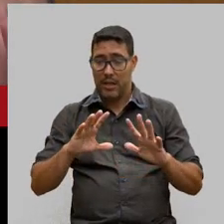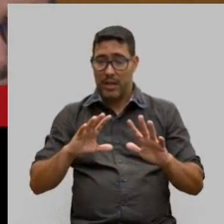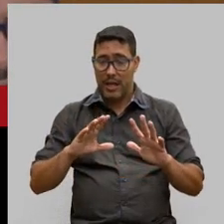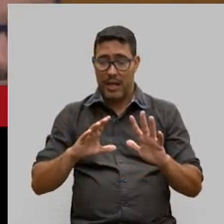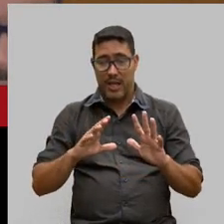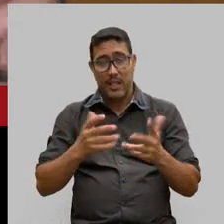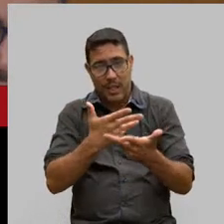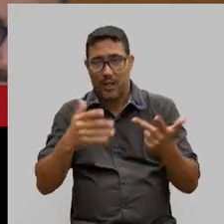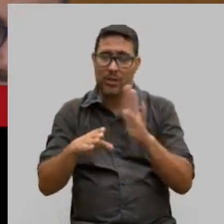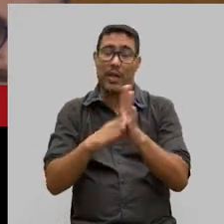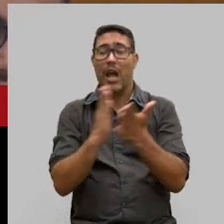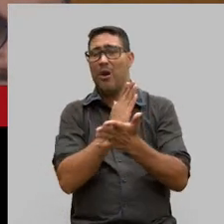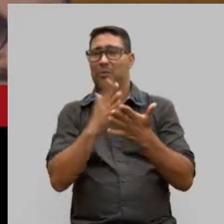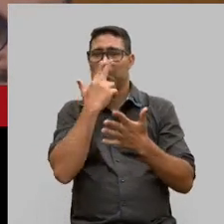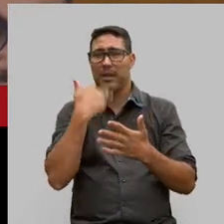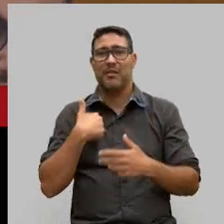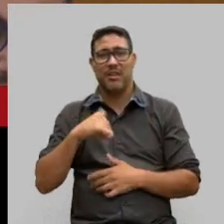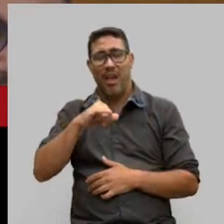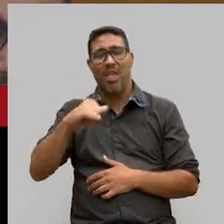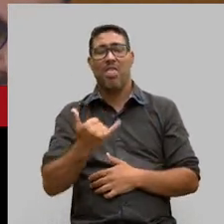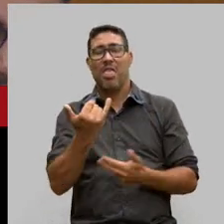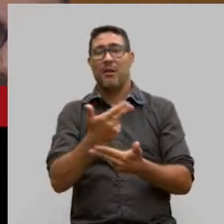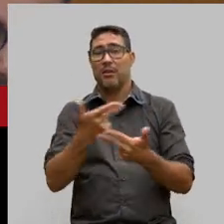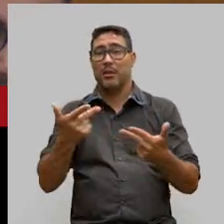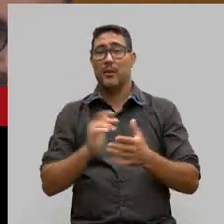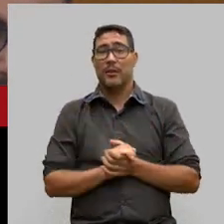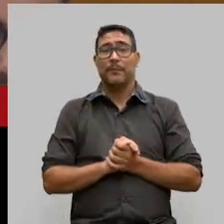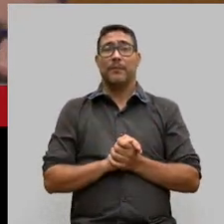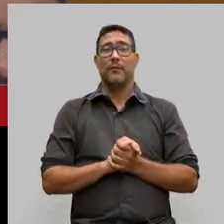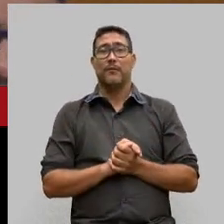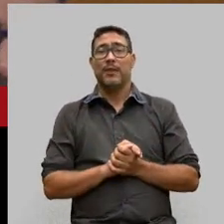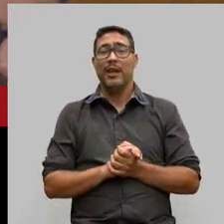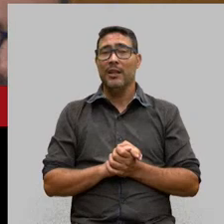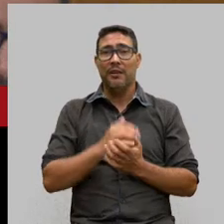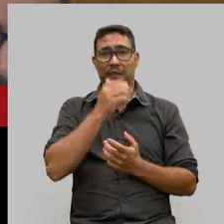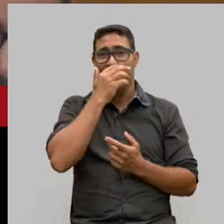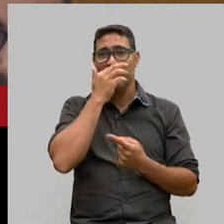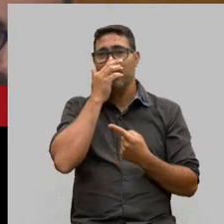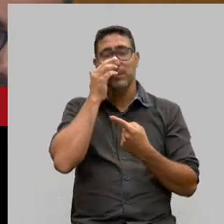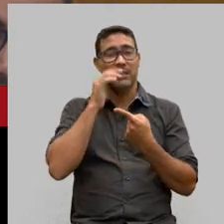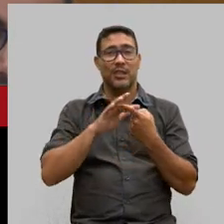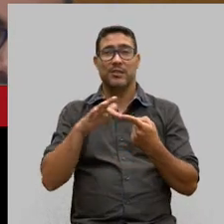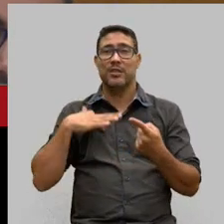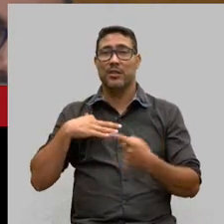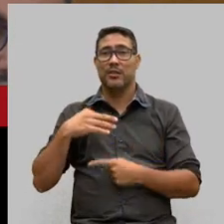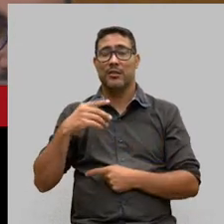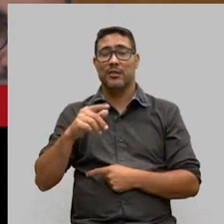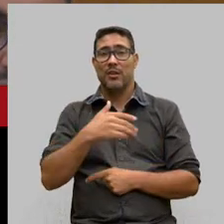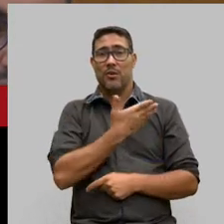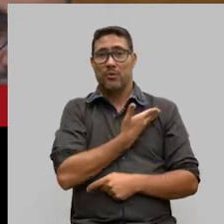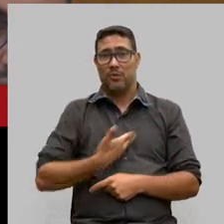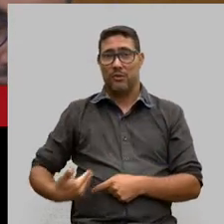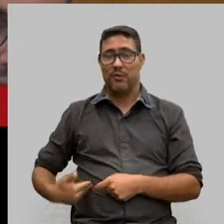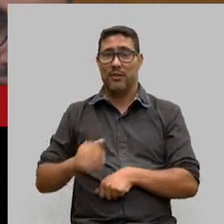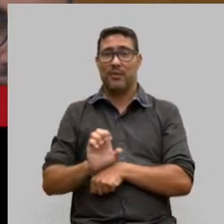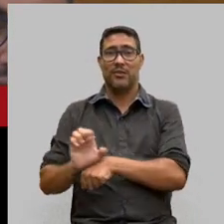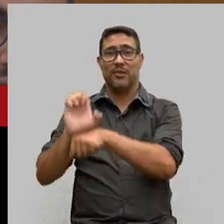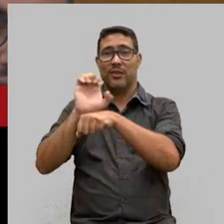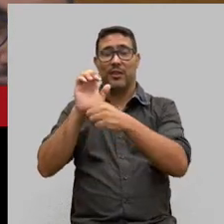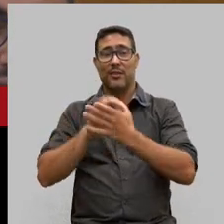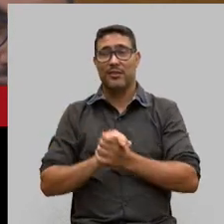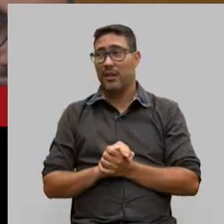oportunistas não sei que nome que a gente dá para isso né a nossa amiga que eu esqueci o nome do Governo do Estado